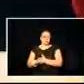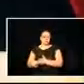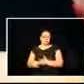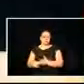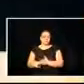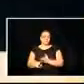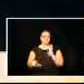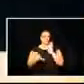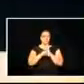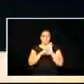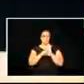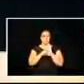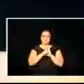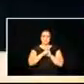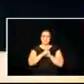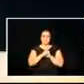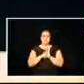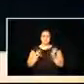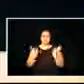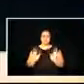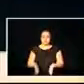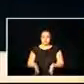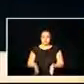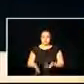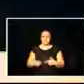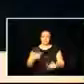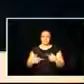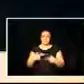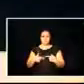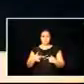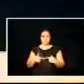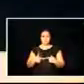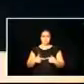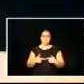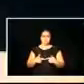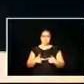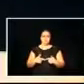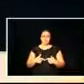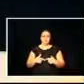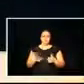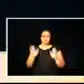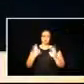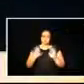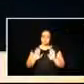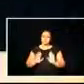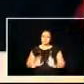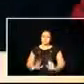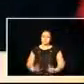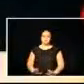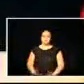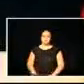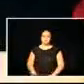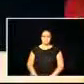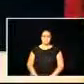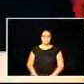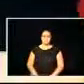é o momento para se criar cargos em nosso município. Não é. Por quê? Se